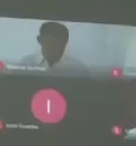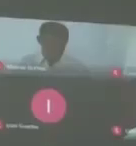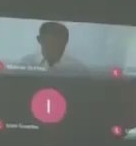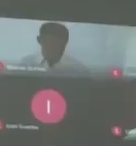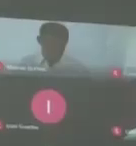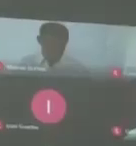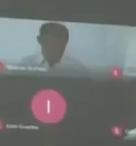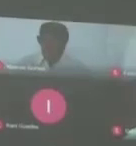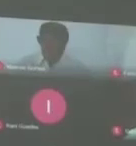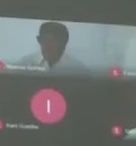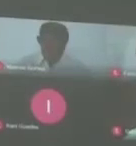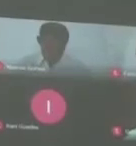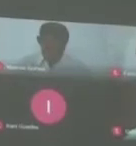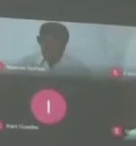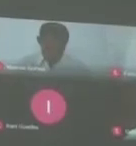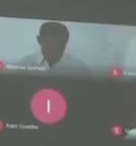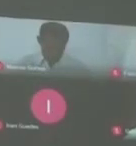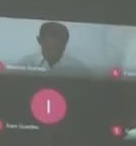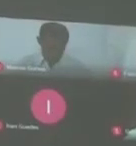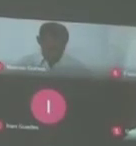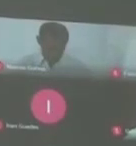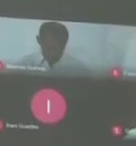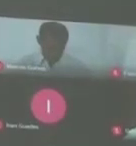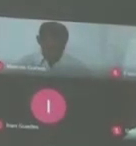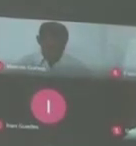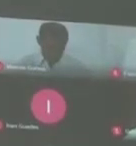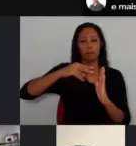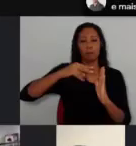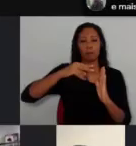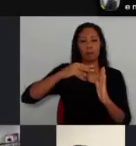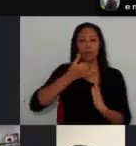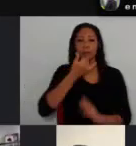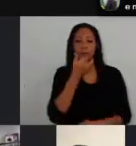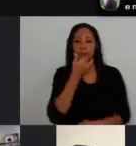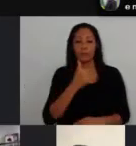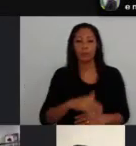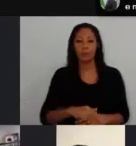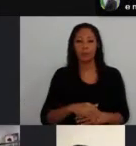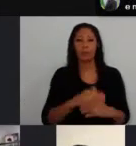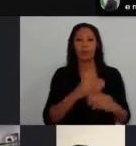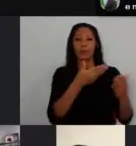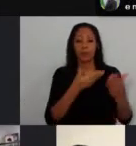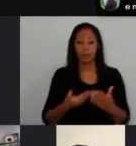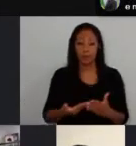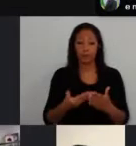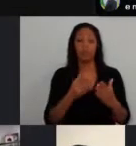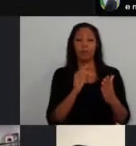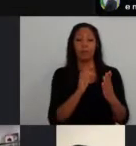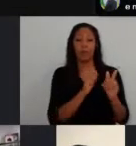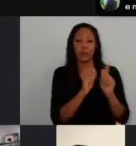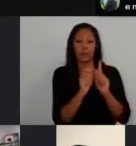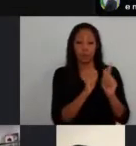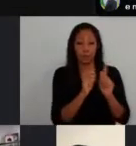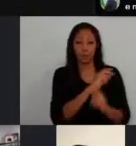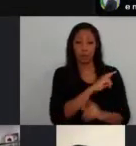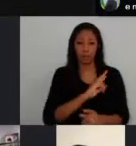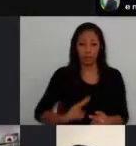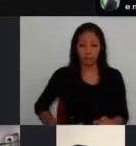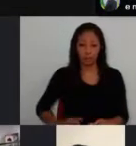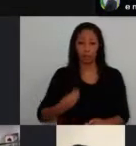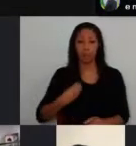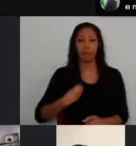segundo secretário interino, para fazer a leitura da... Perdão. Passou a palavra para o vereador Gustavo Negócios, primeiro secretário. Primeiro fez a verificação do quórum e